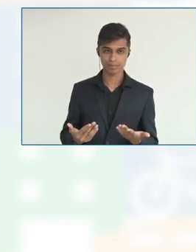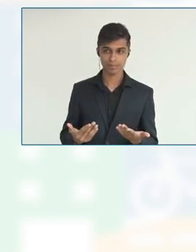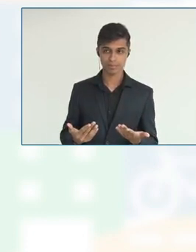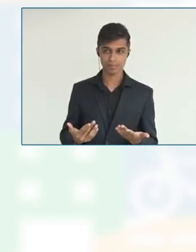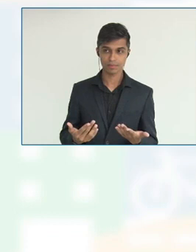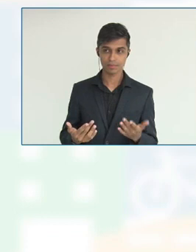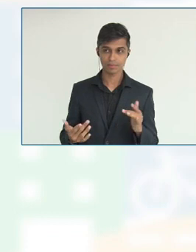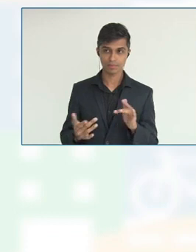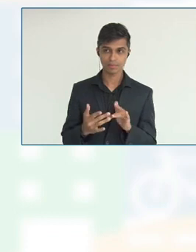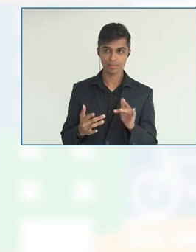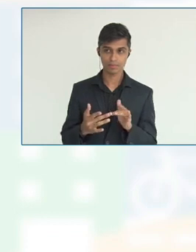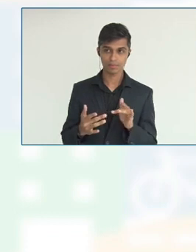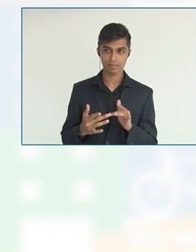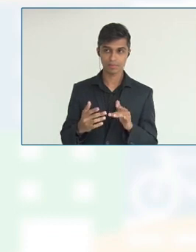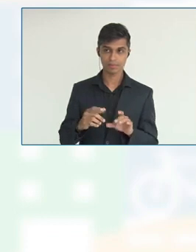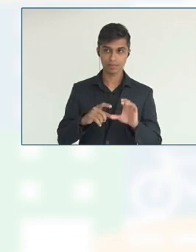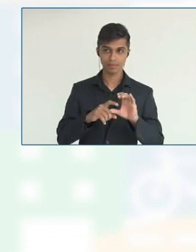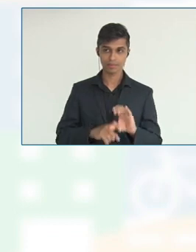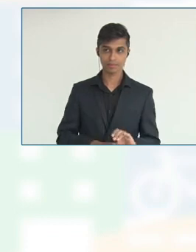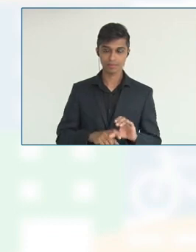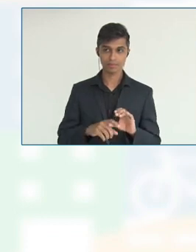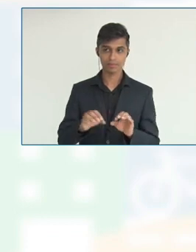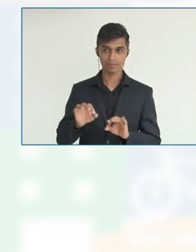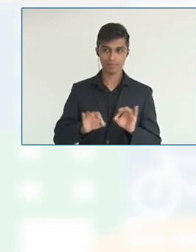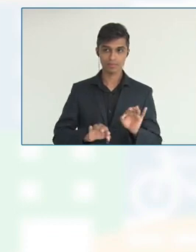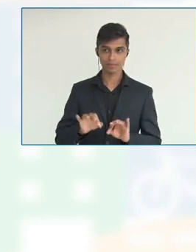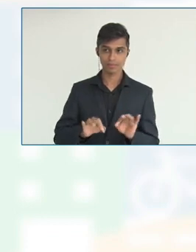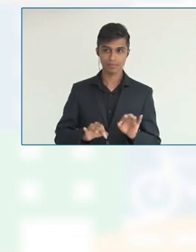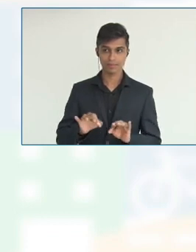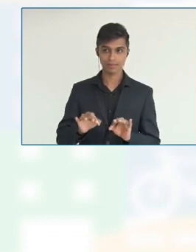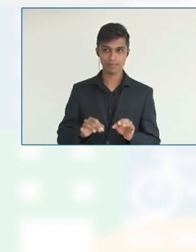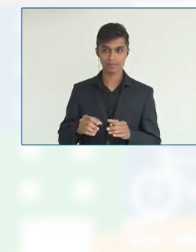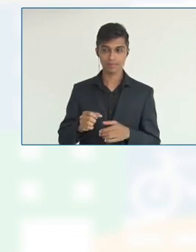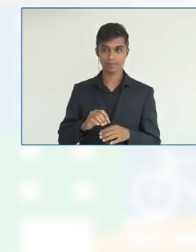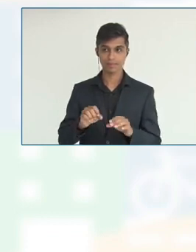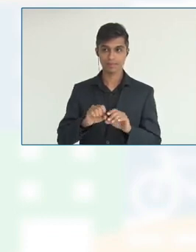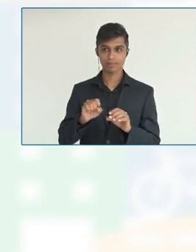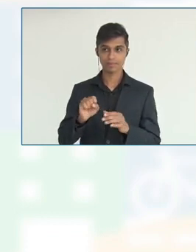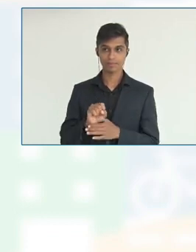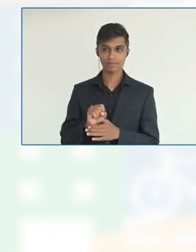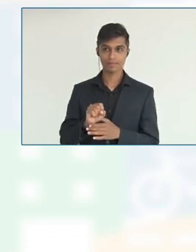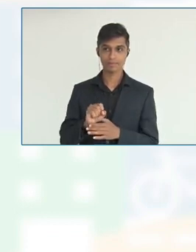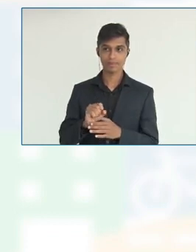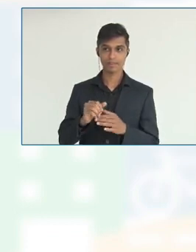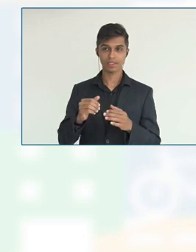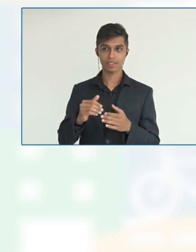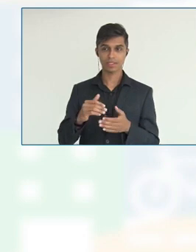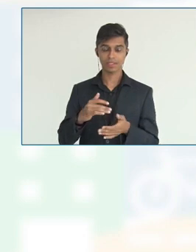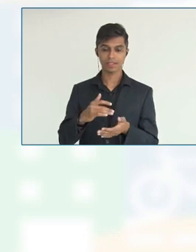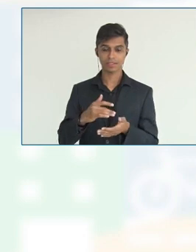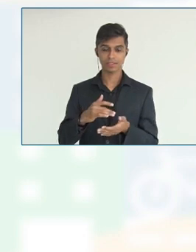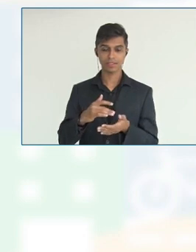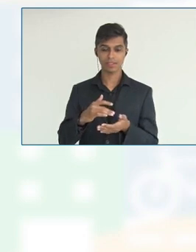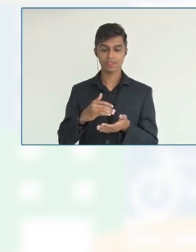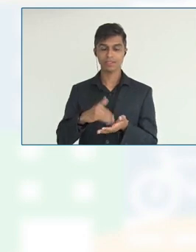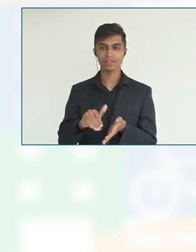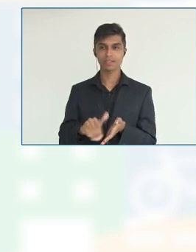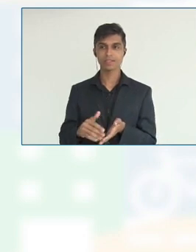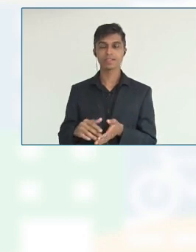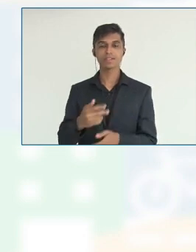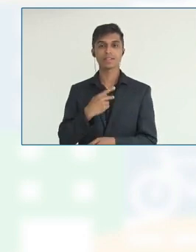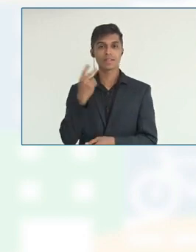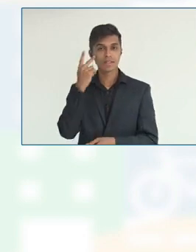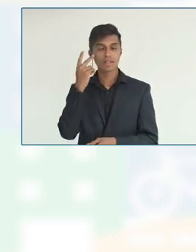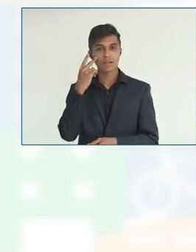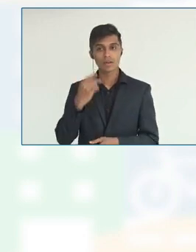vinculada, né, subordinada, né, organizada na Secretaria Municipal de Saúde de São Paulo. O Programa Municipal de Prevenção e Controle de